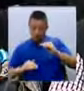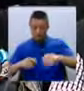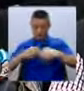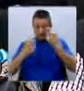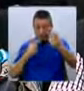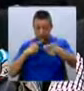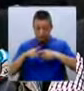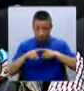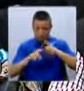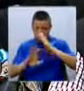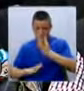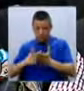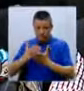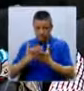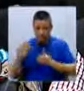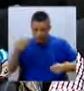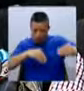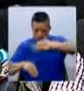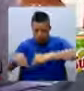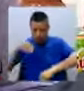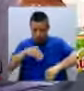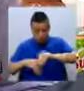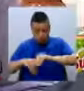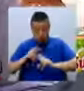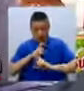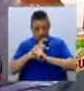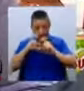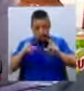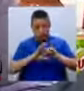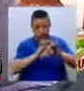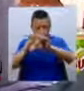se apresentam a eleições e apelou à união de